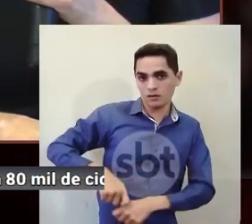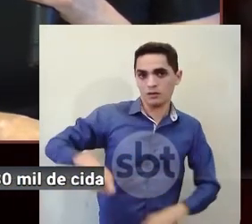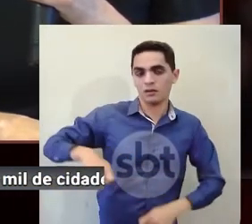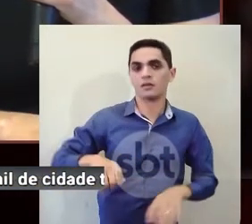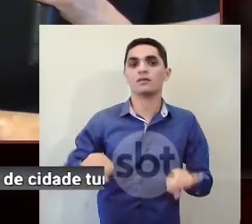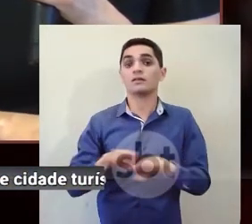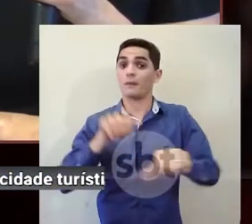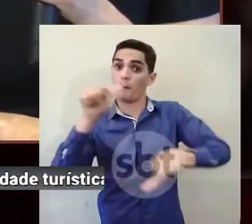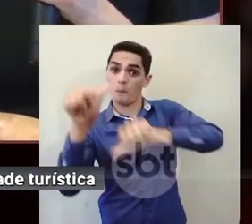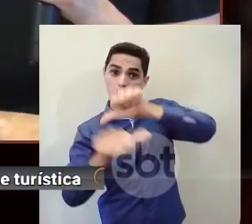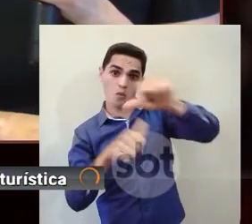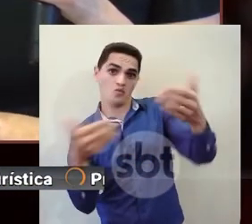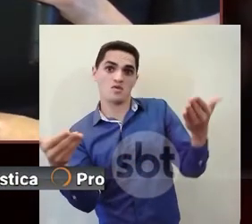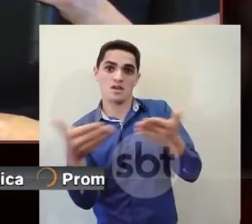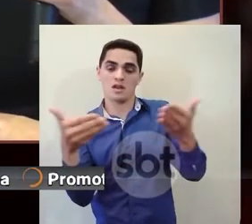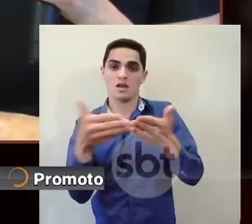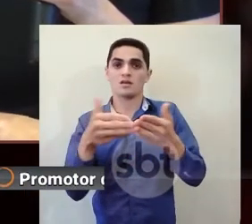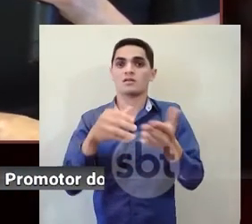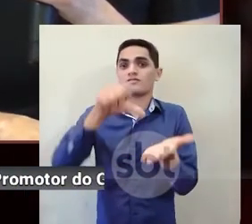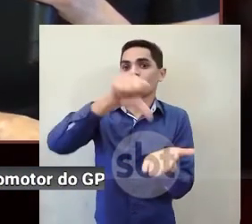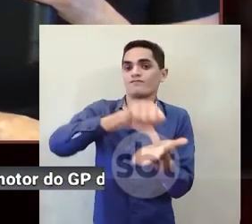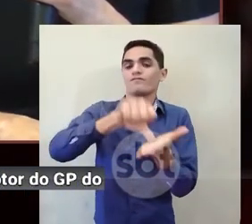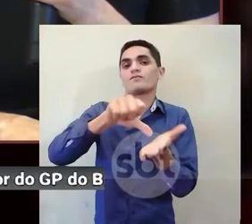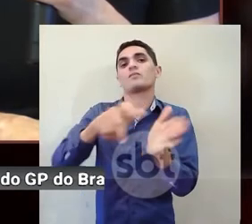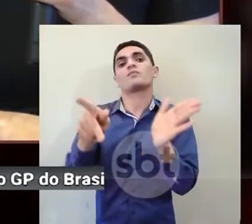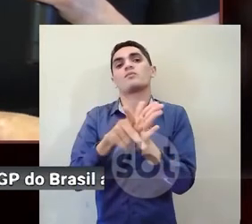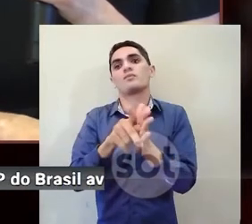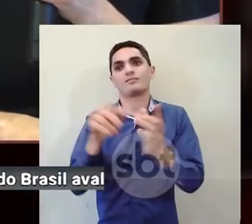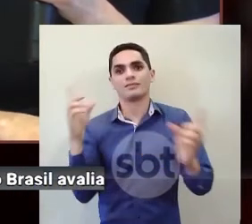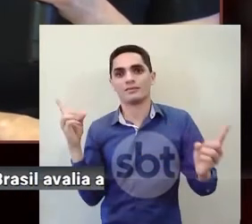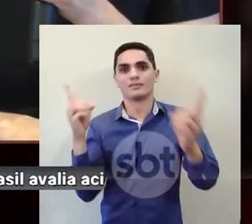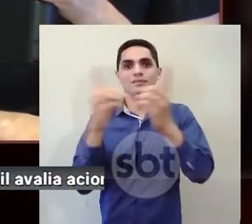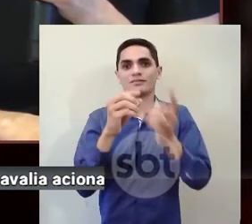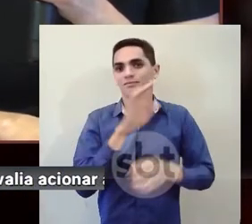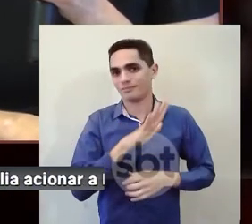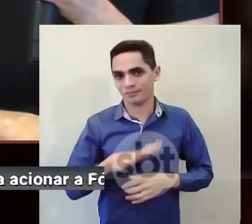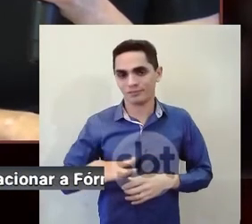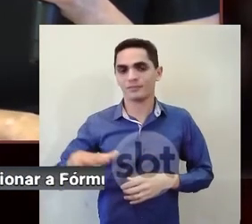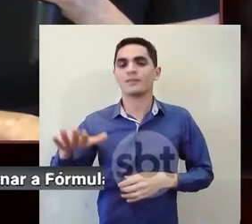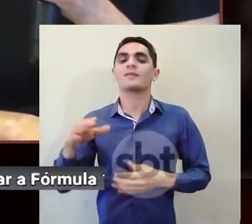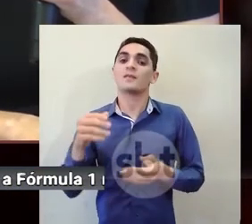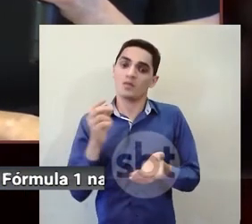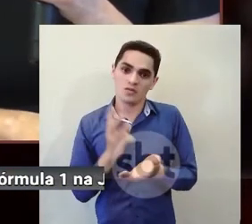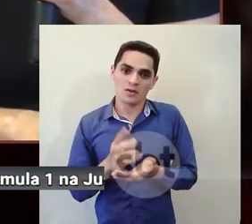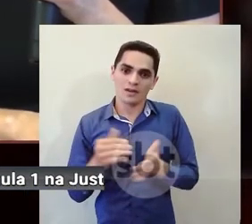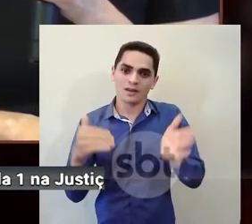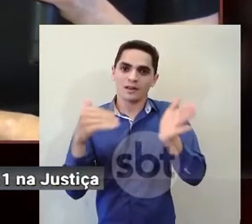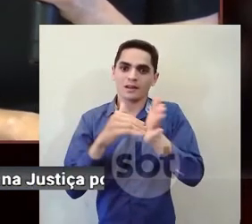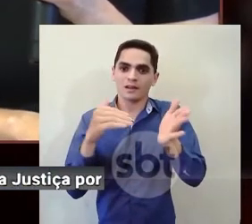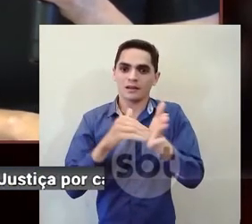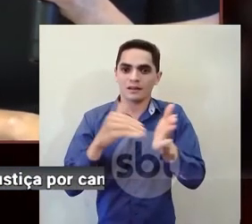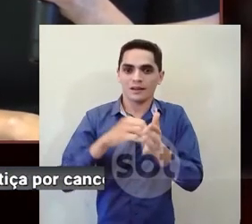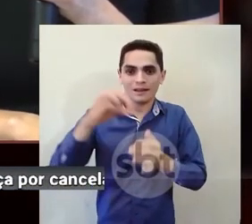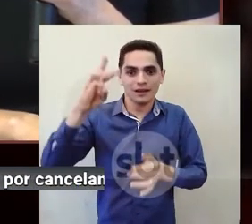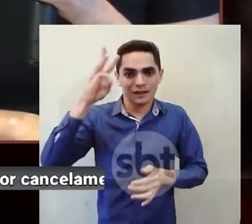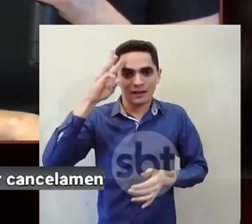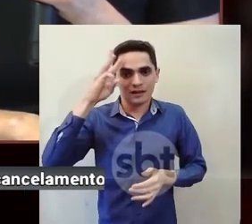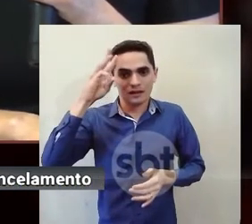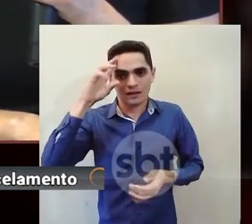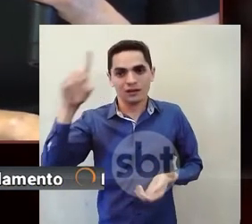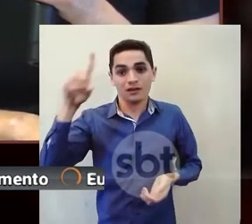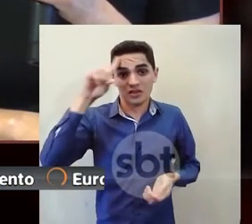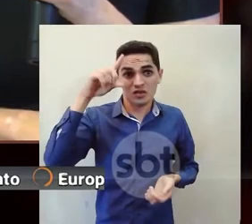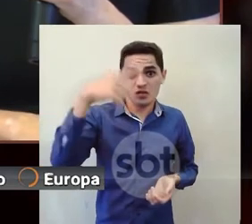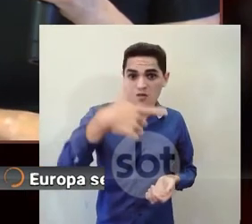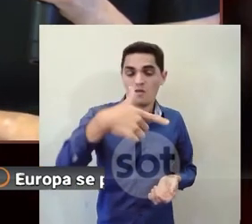infantil. Até quarta-feira, que é o dia 29, ela vai continuar na unidade da FACERES, que é anexa à UBS do